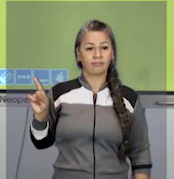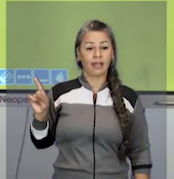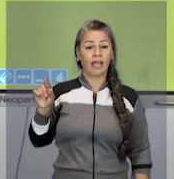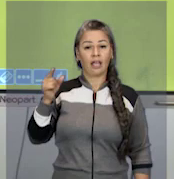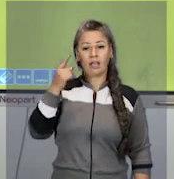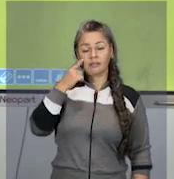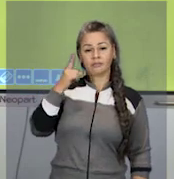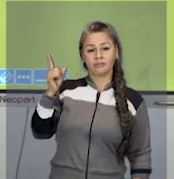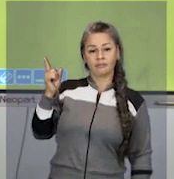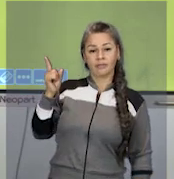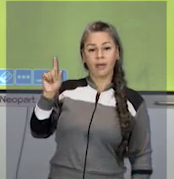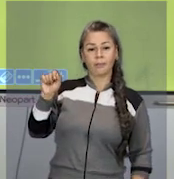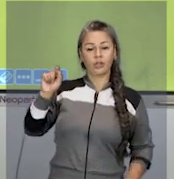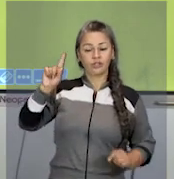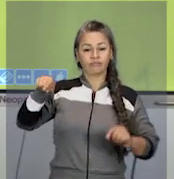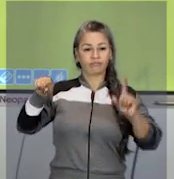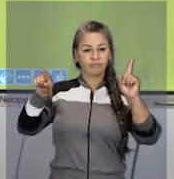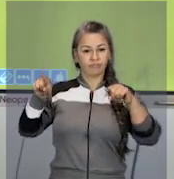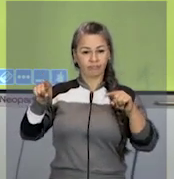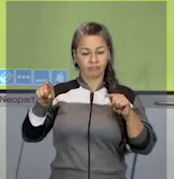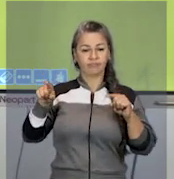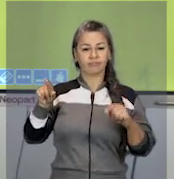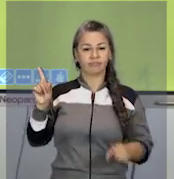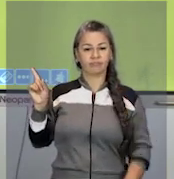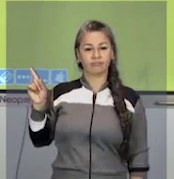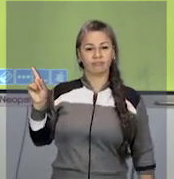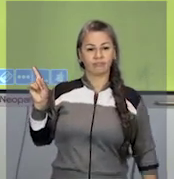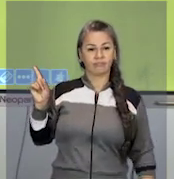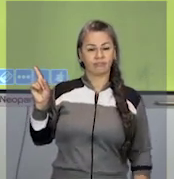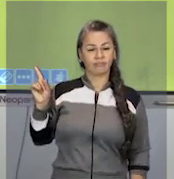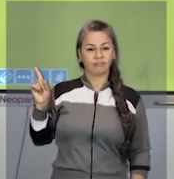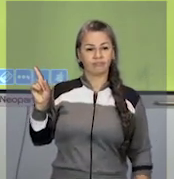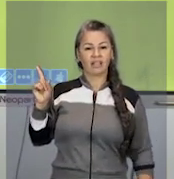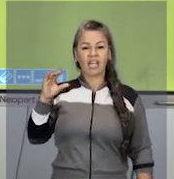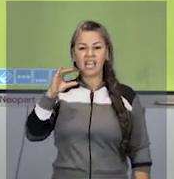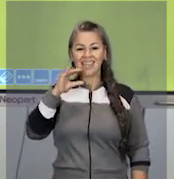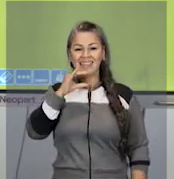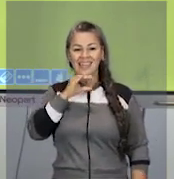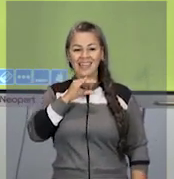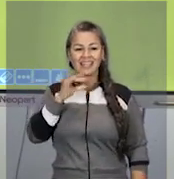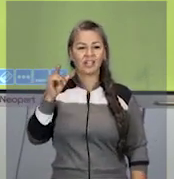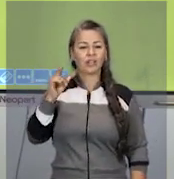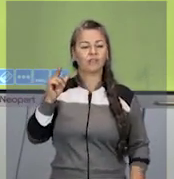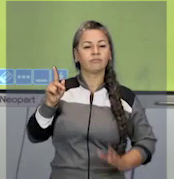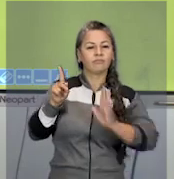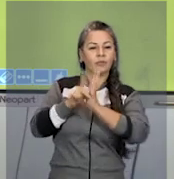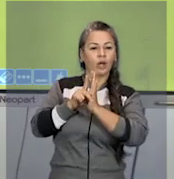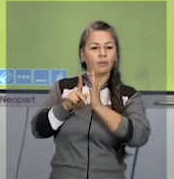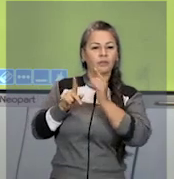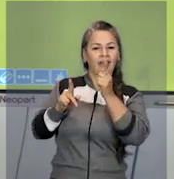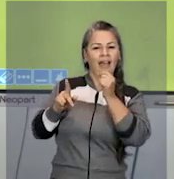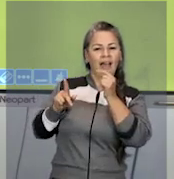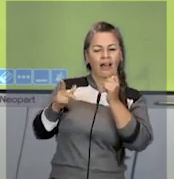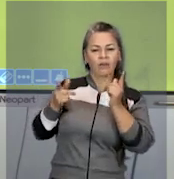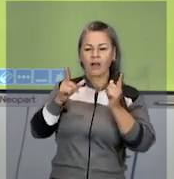da massa, eu posso cancelar aquela massa. Aquele calor específico eu também posso cancelar, porque ele é da água,